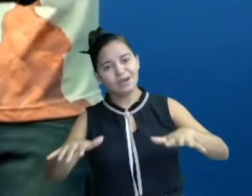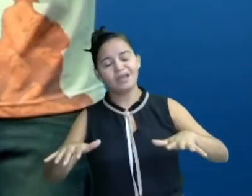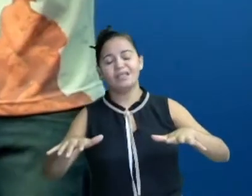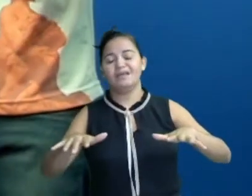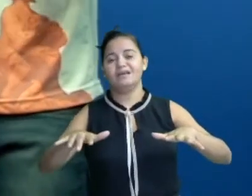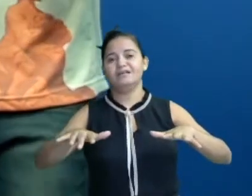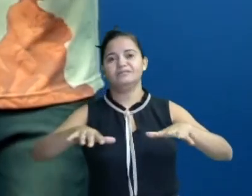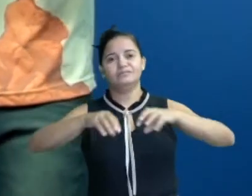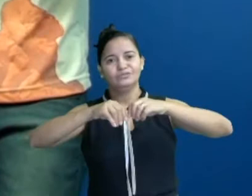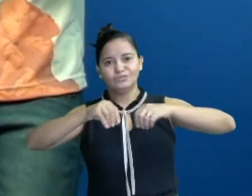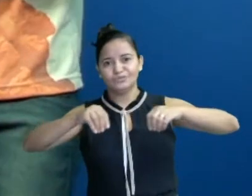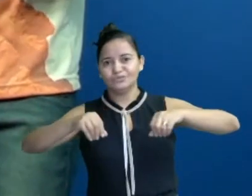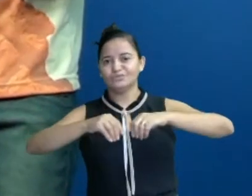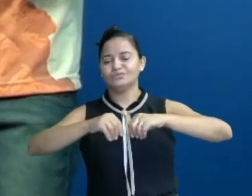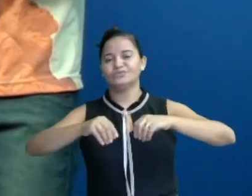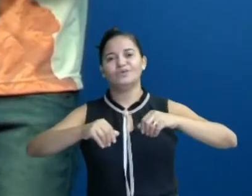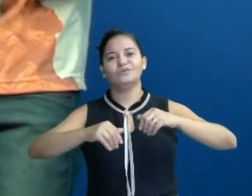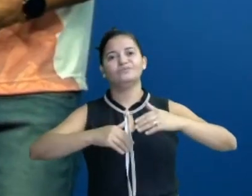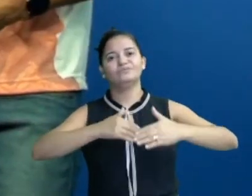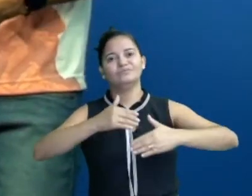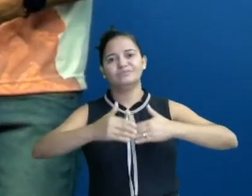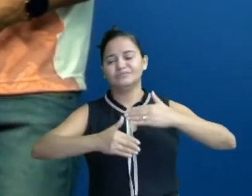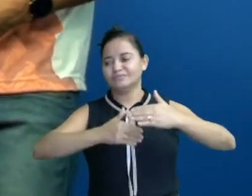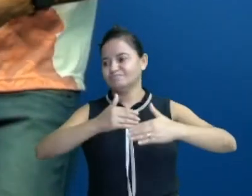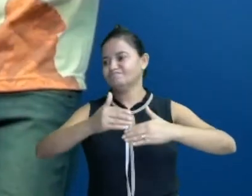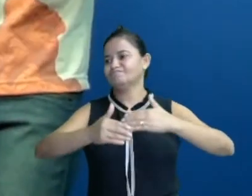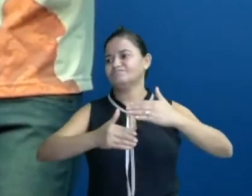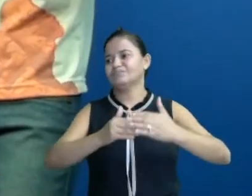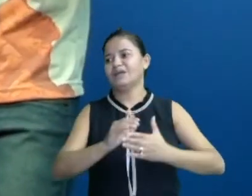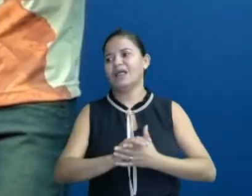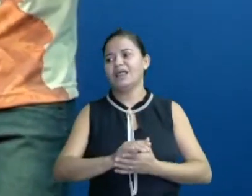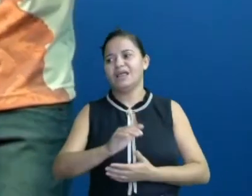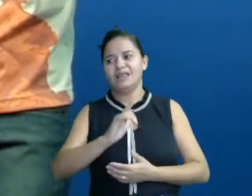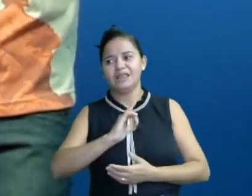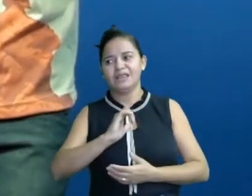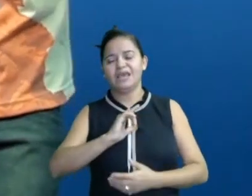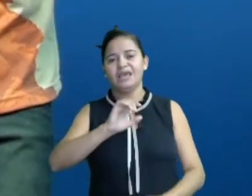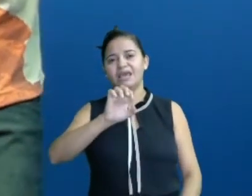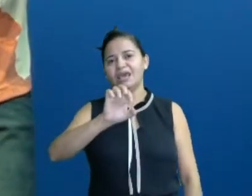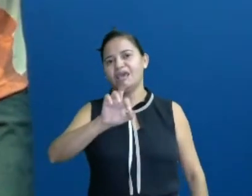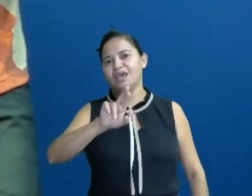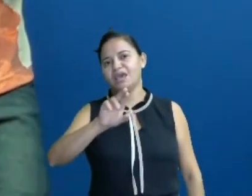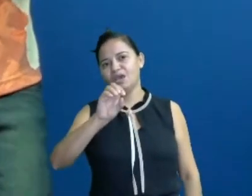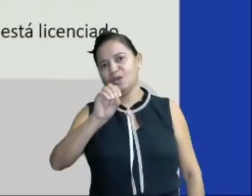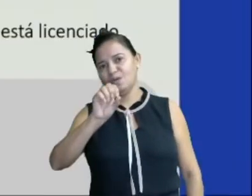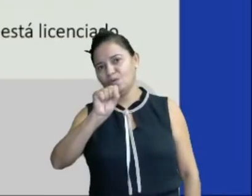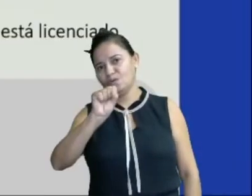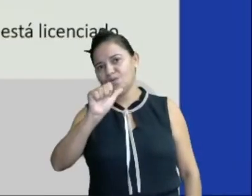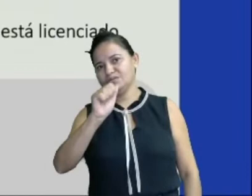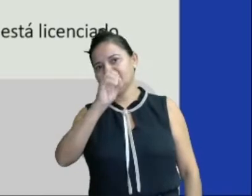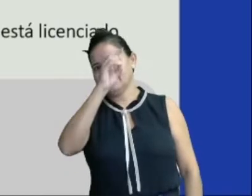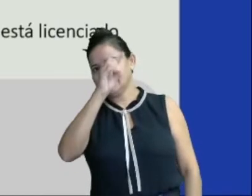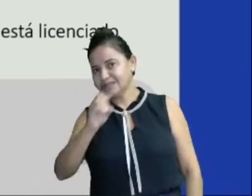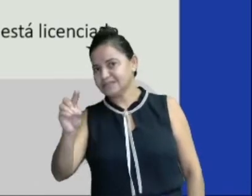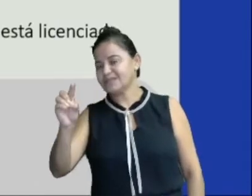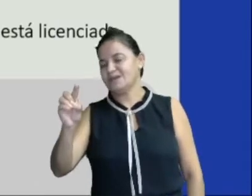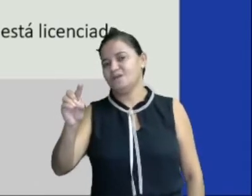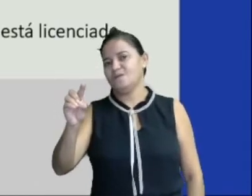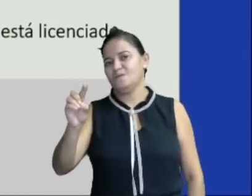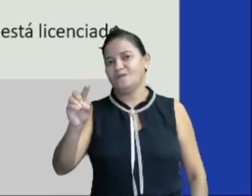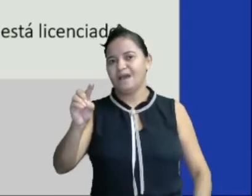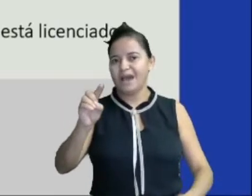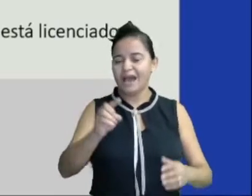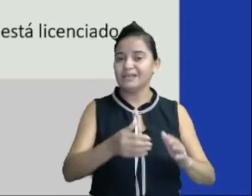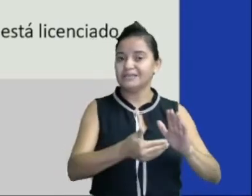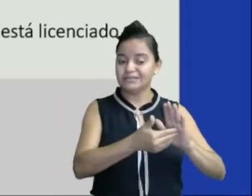do solo, que são os processos erosivos, tá certo? Quando a gente retira a camada de vegetação do solo, a gente